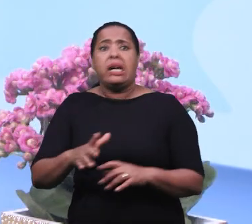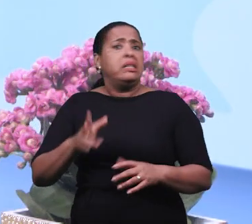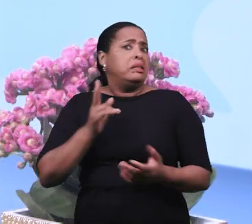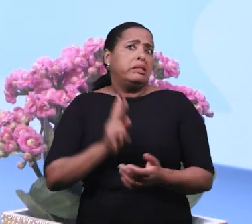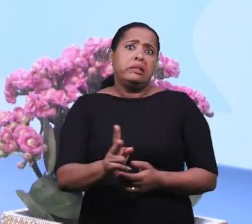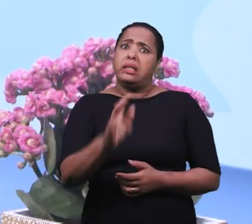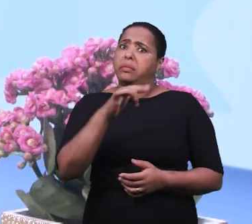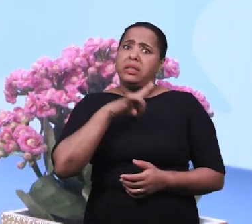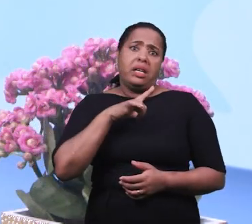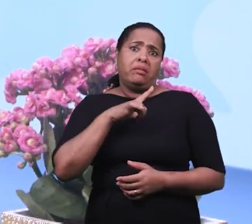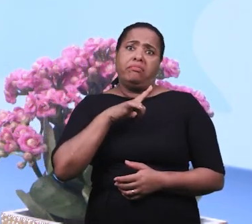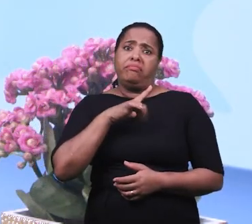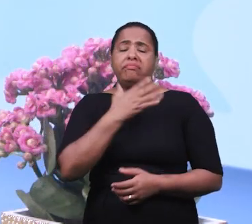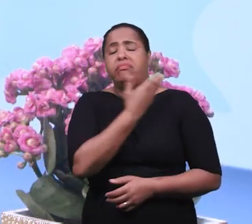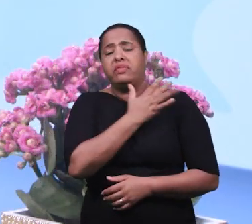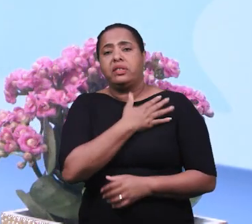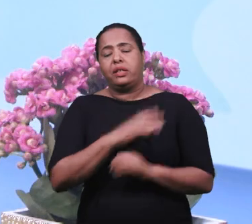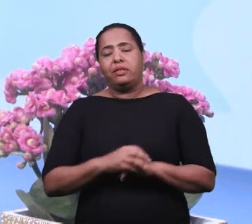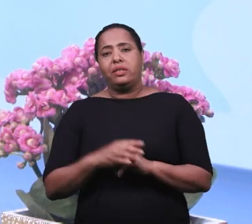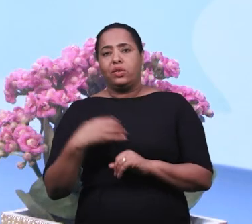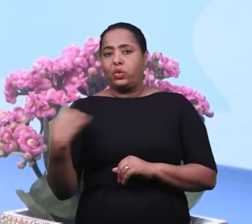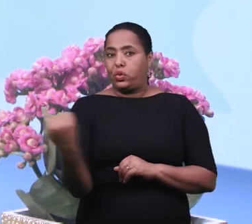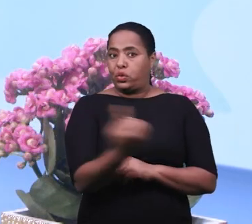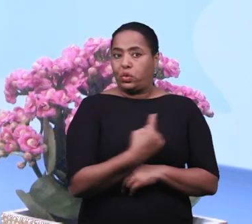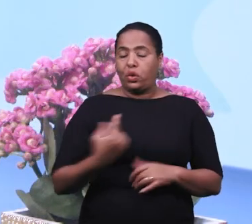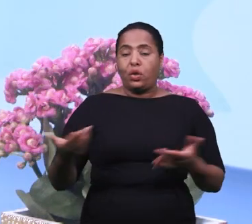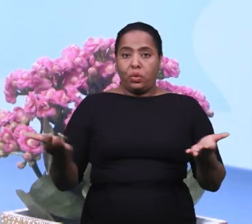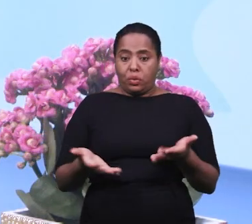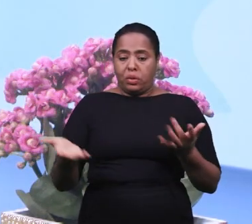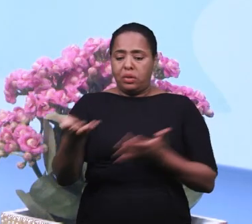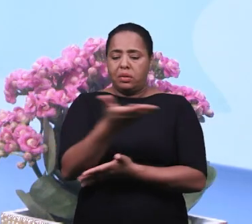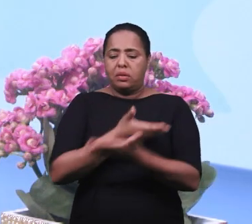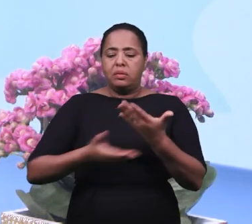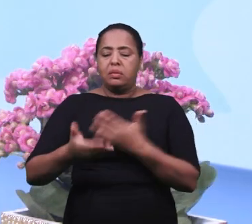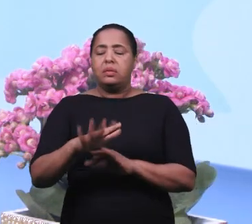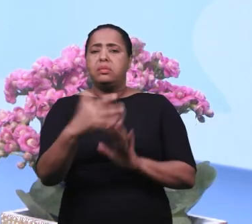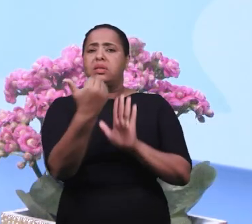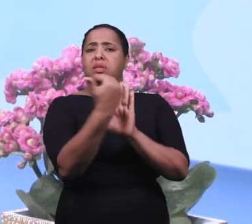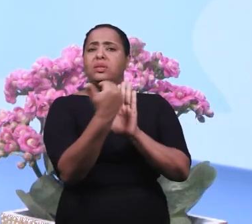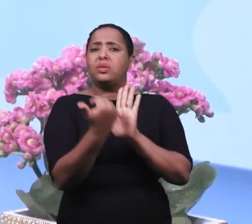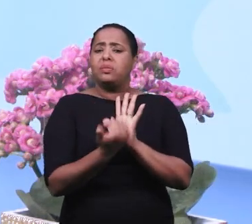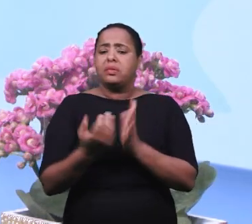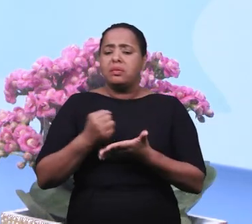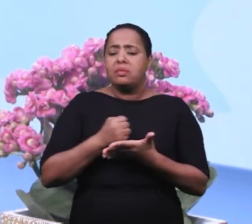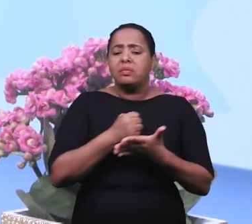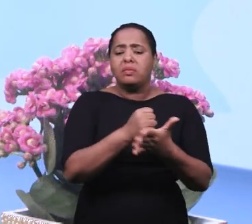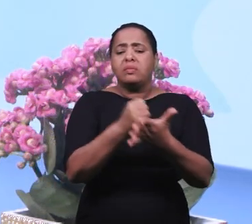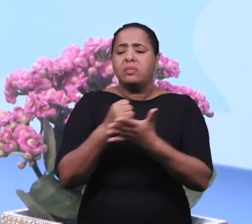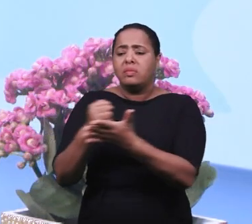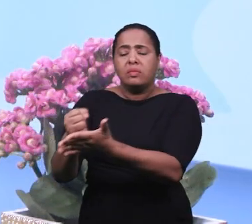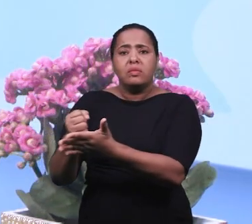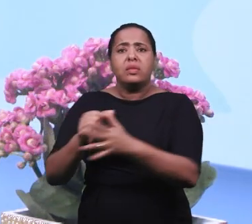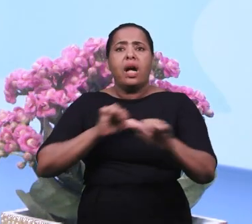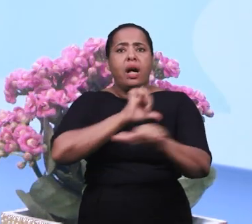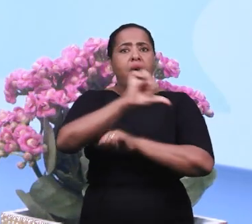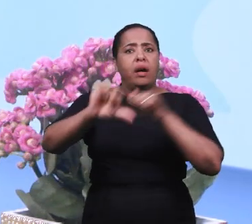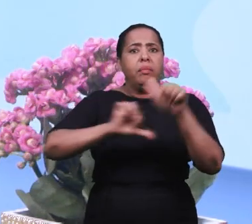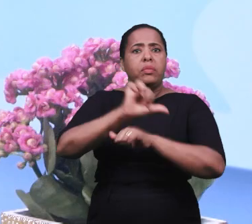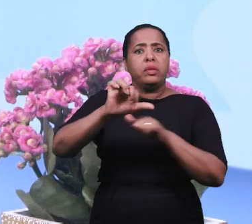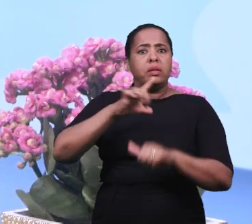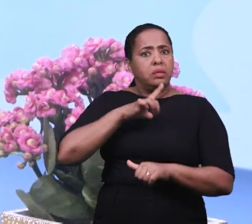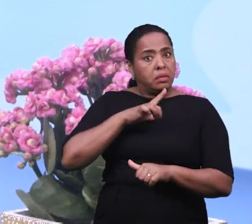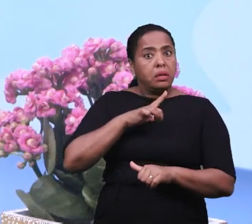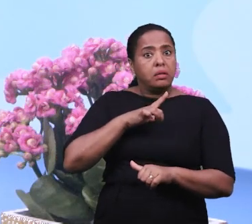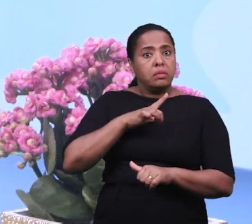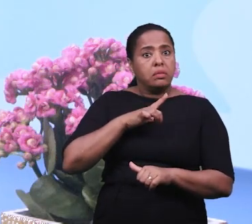preconceitos. Nós estamos aqui até hoje, né, participando desse programa para ajudar a mudar mesmo, assim, sabe?